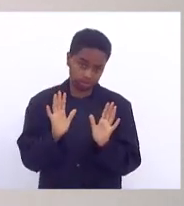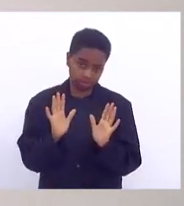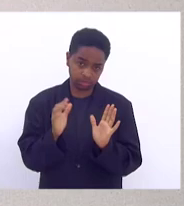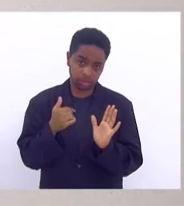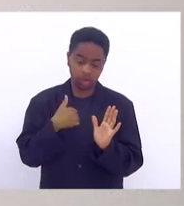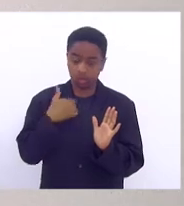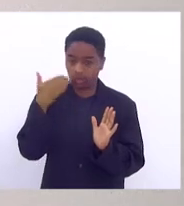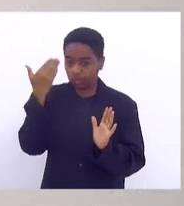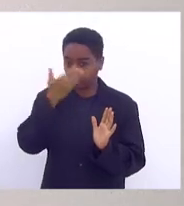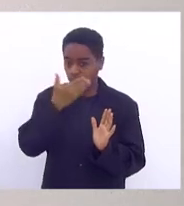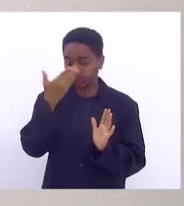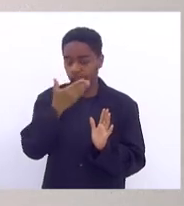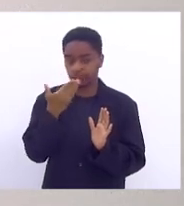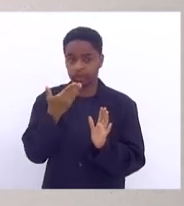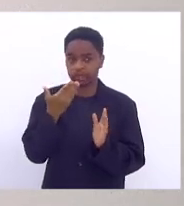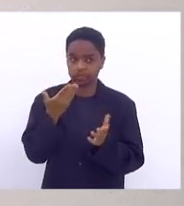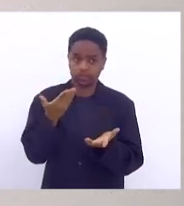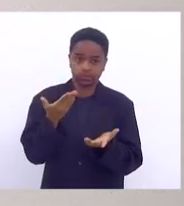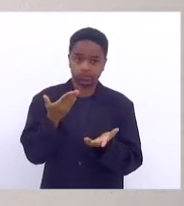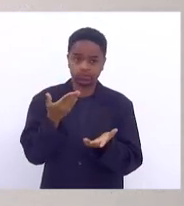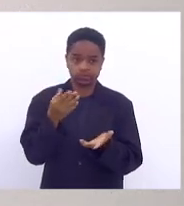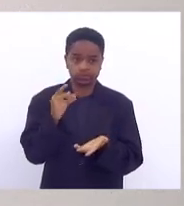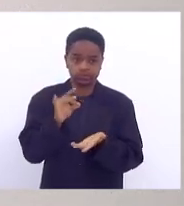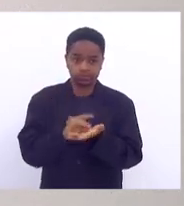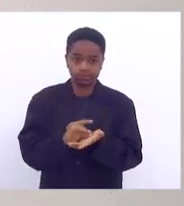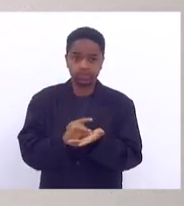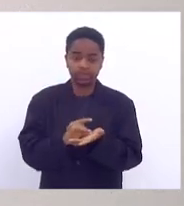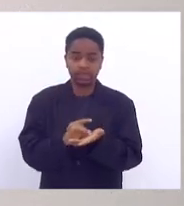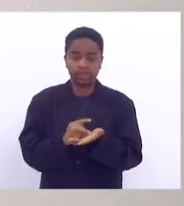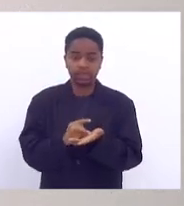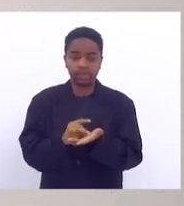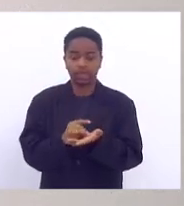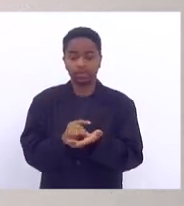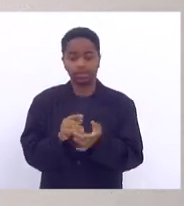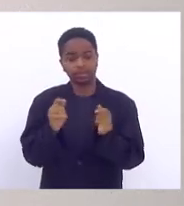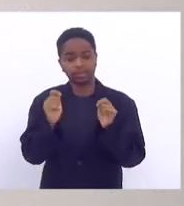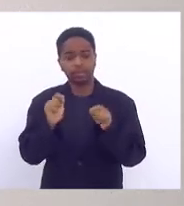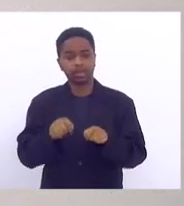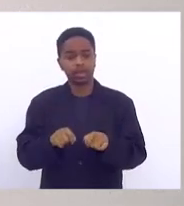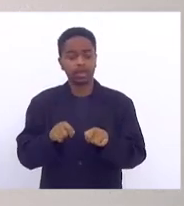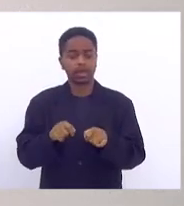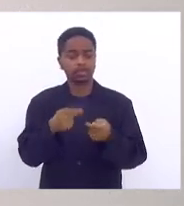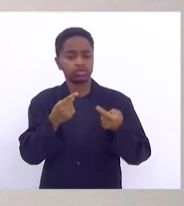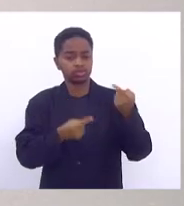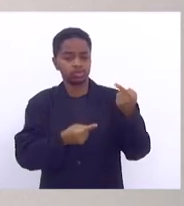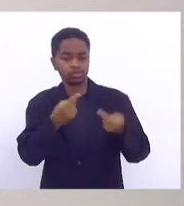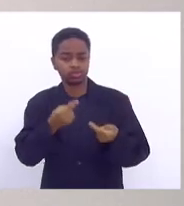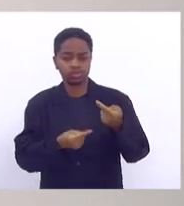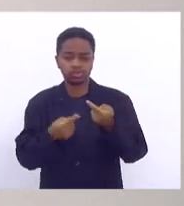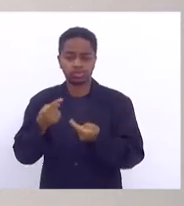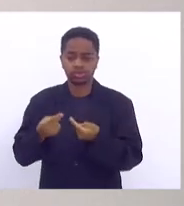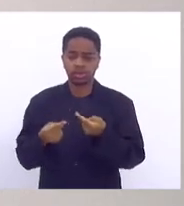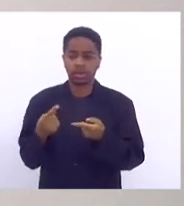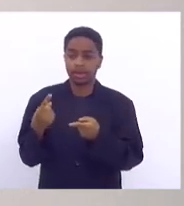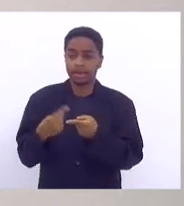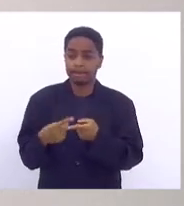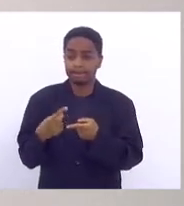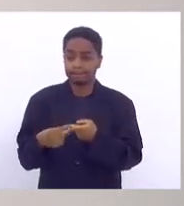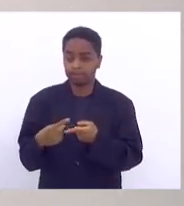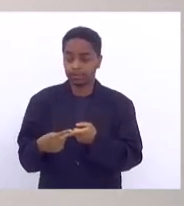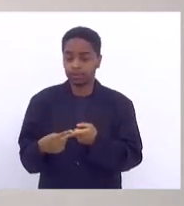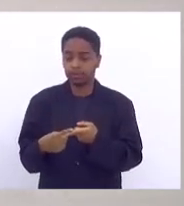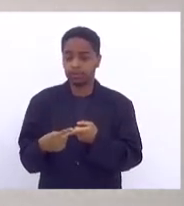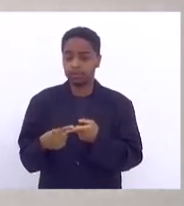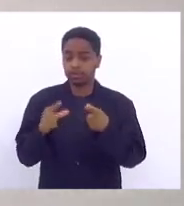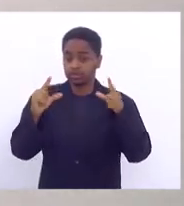ve como teratológico levantar esse tipo de discussão na medida em que